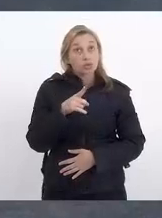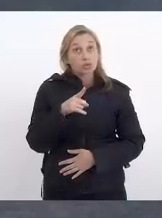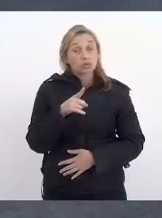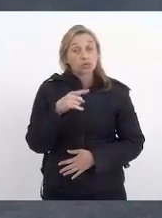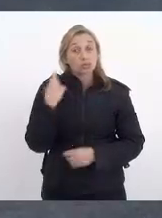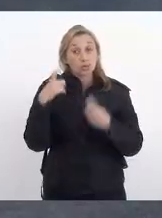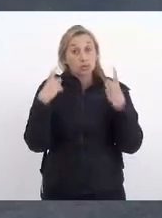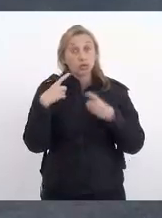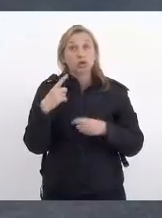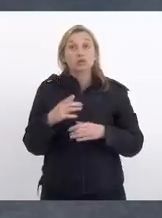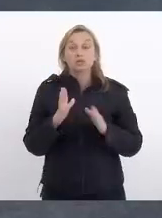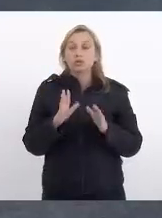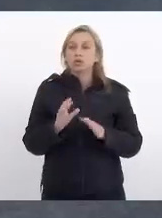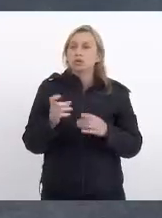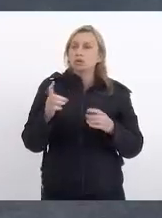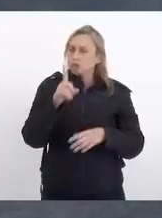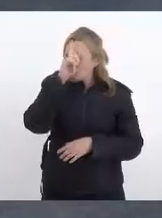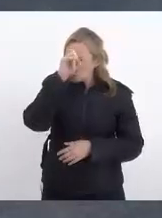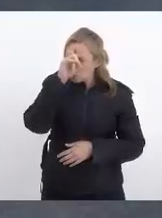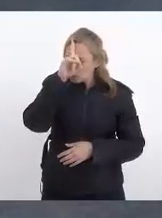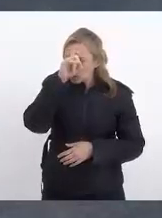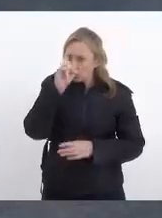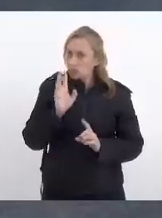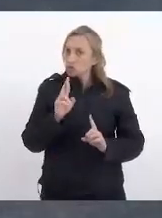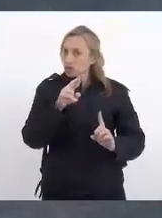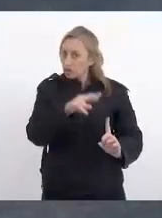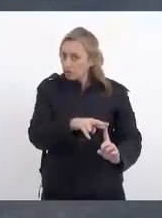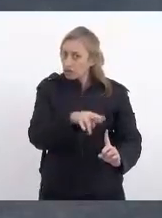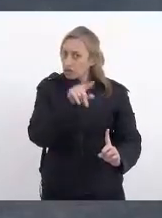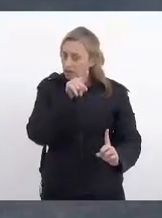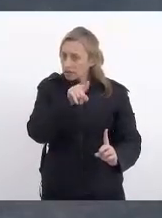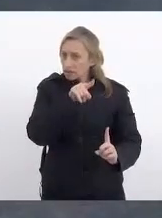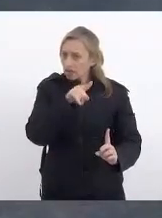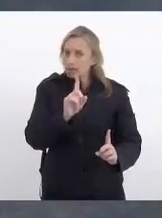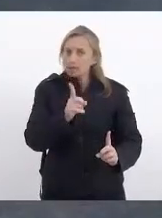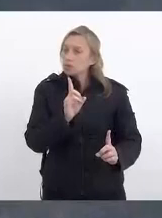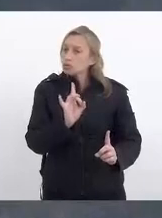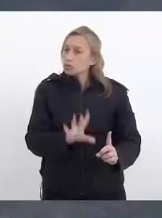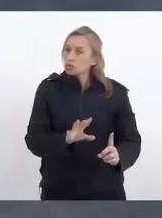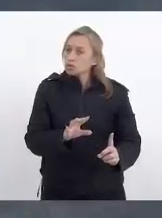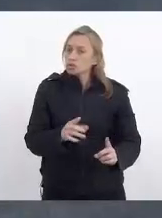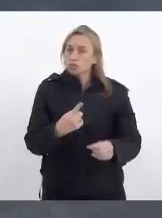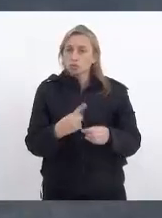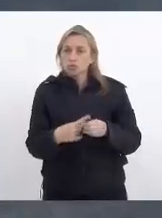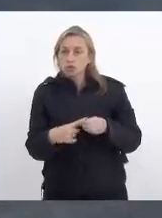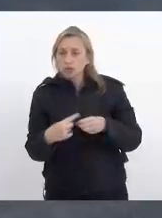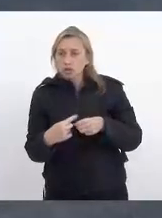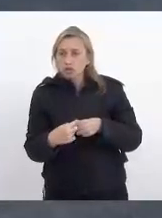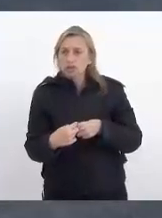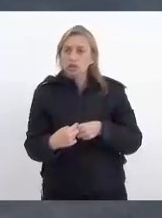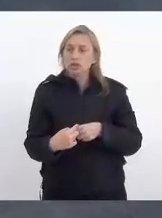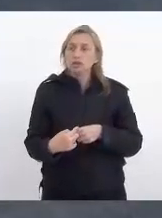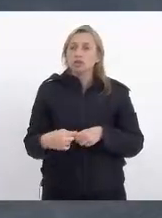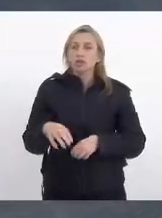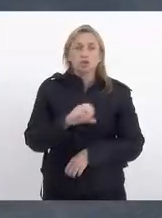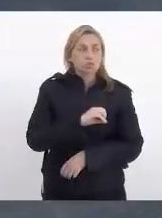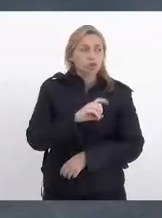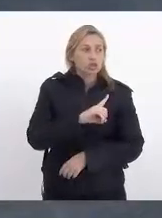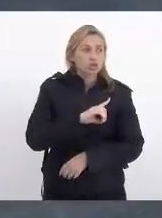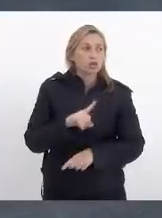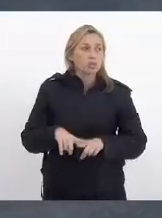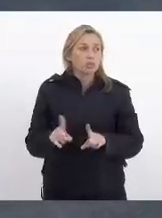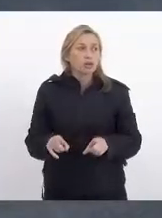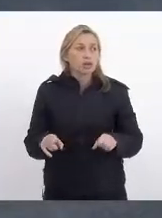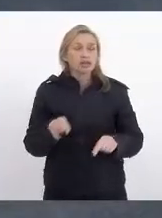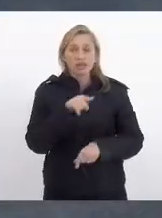temeroso o hospital que é um hospital de referência não só para os municípios de Duque de Caxias